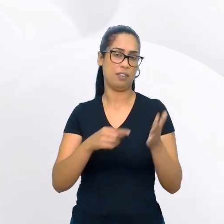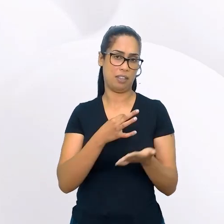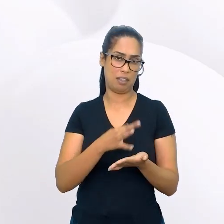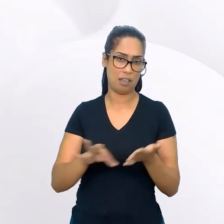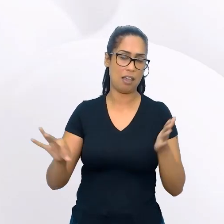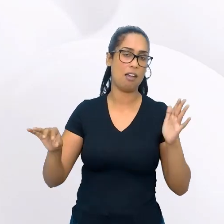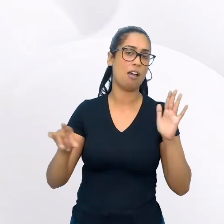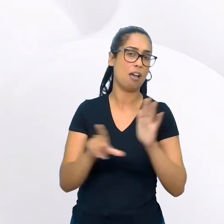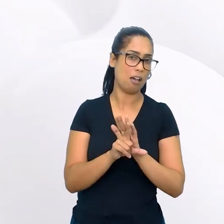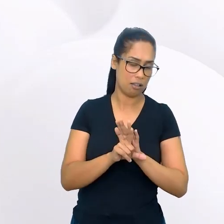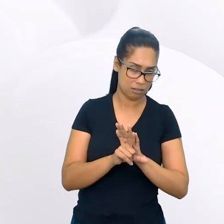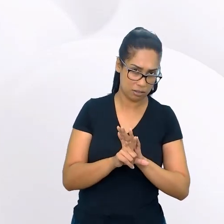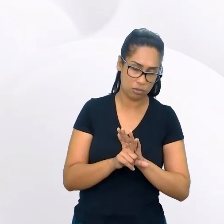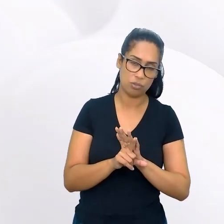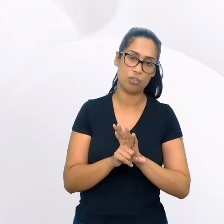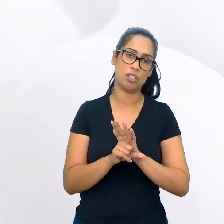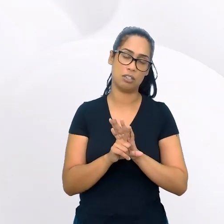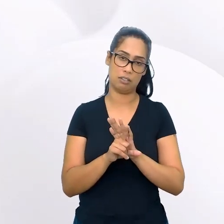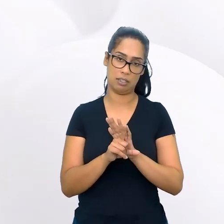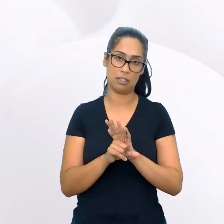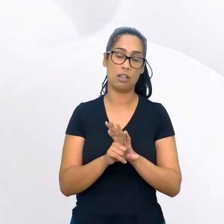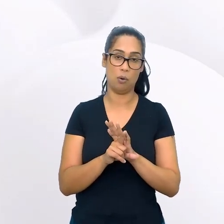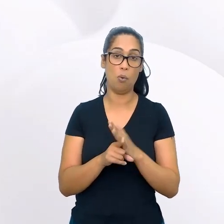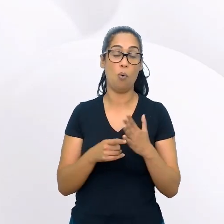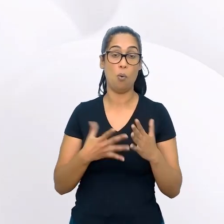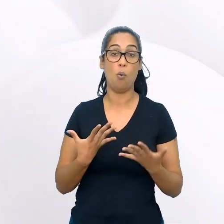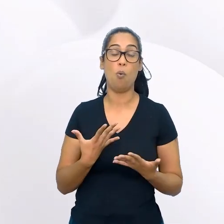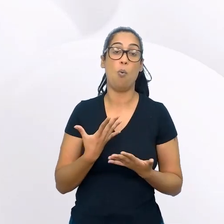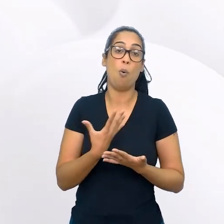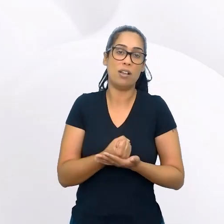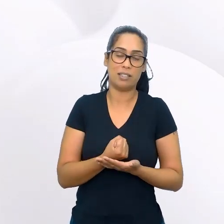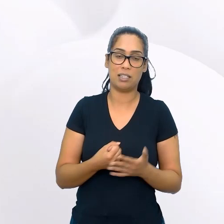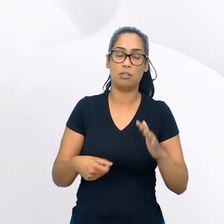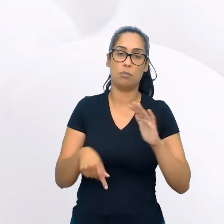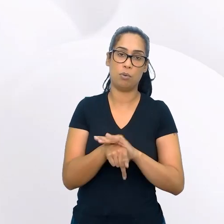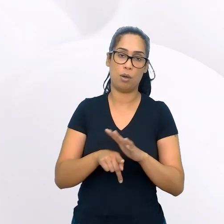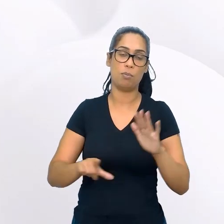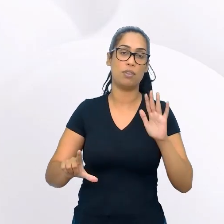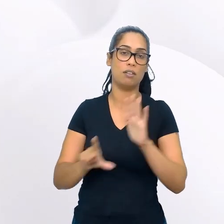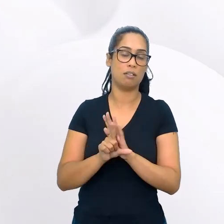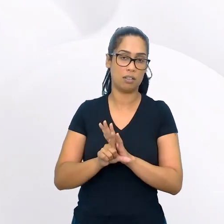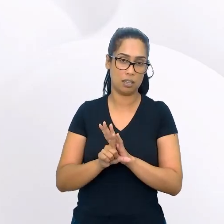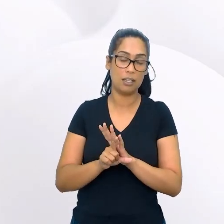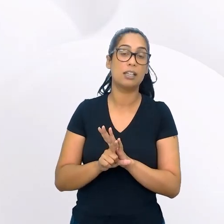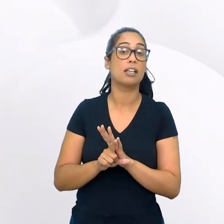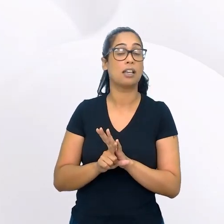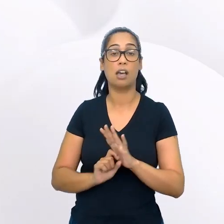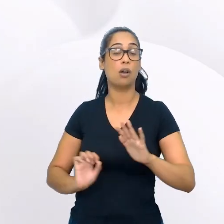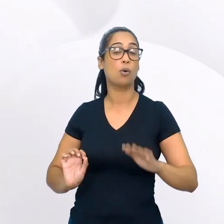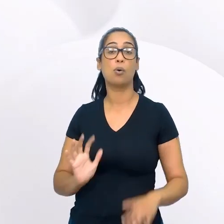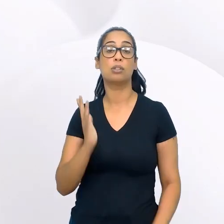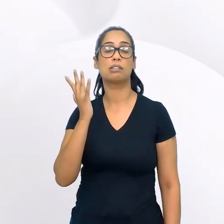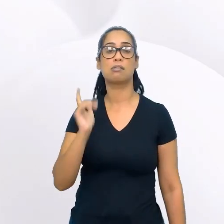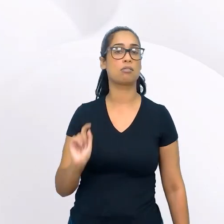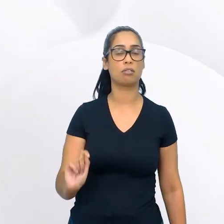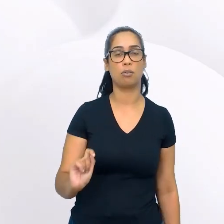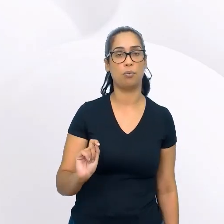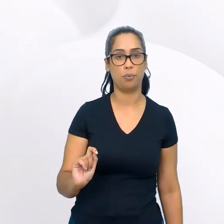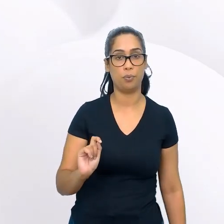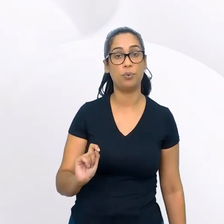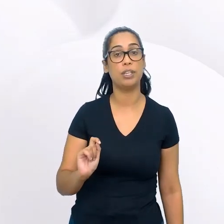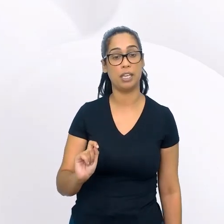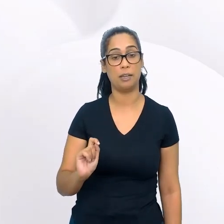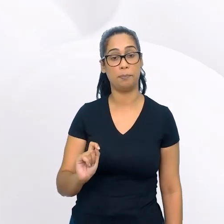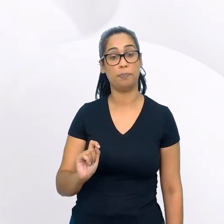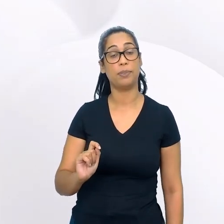dimensão né legal se foi direcionando o ensino para as competências e